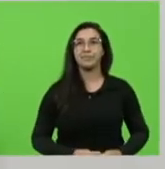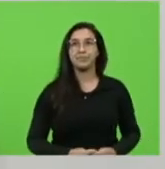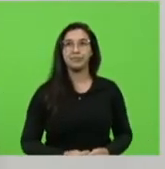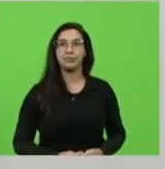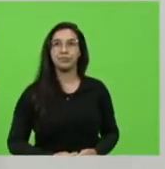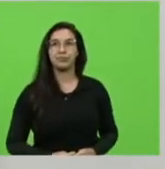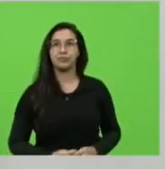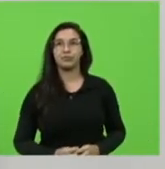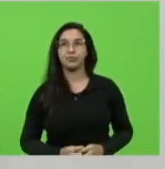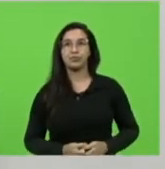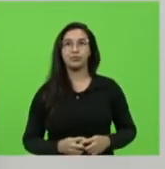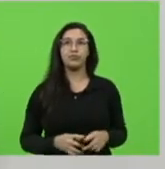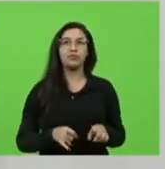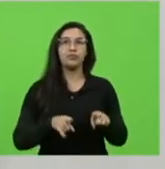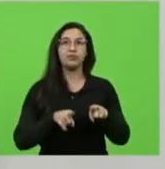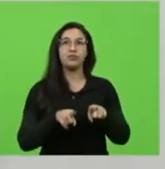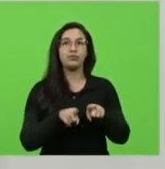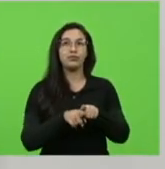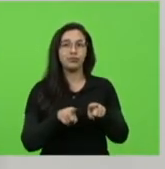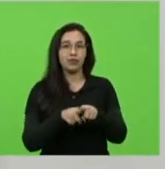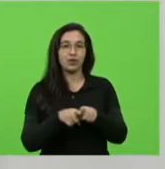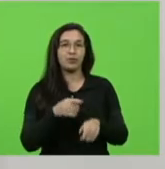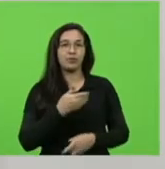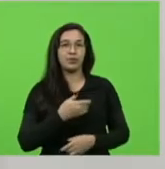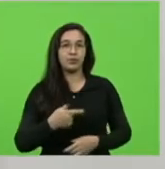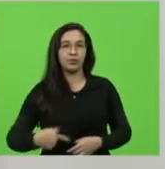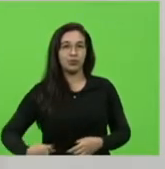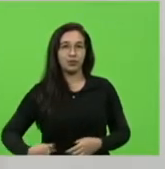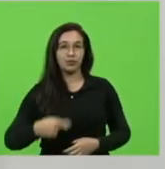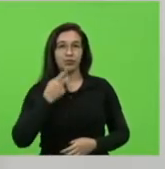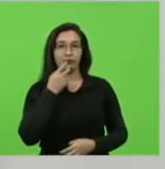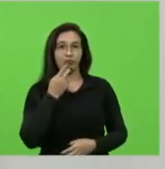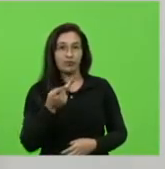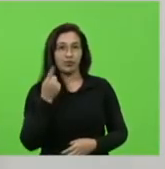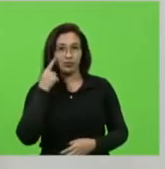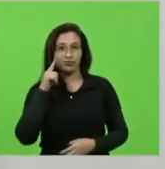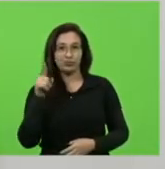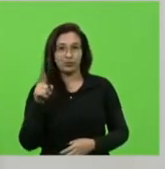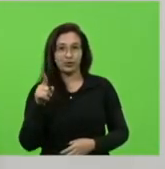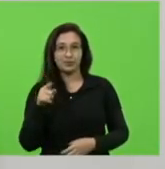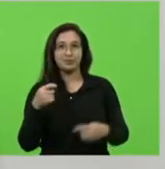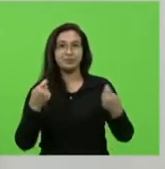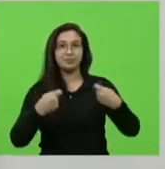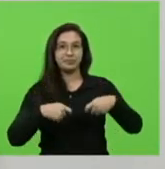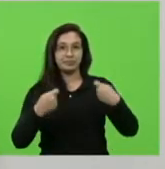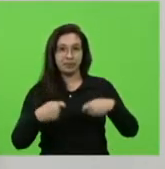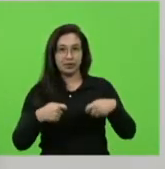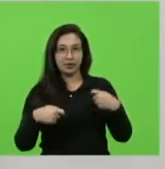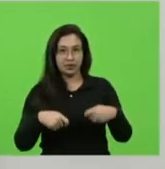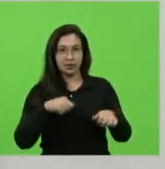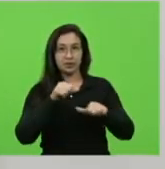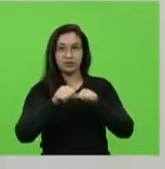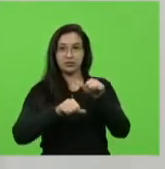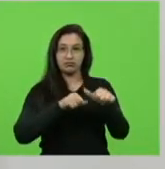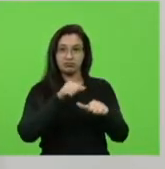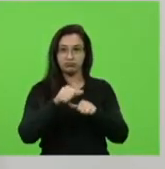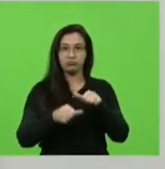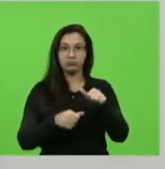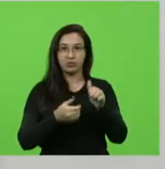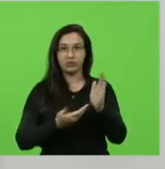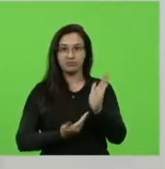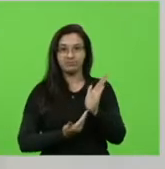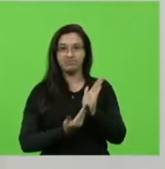passagem agora também, e o próprio governador falou lá no dia, tem que fazer o reajuste da inflação.